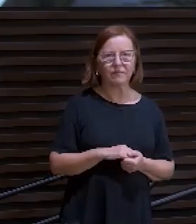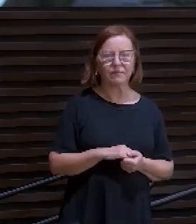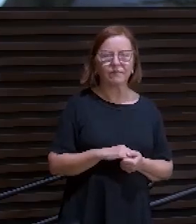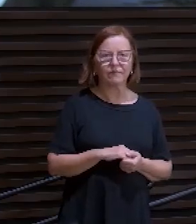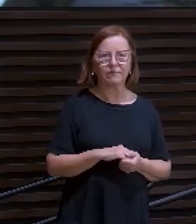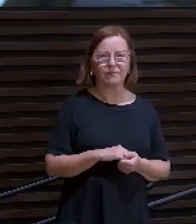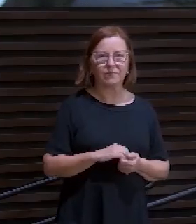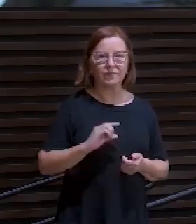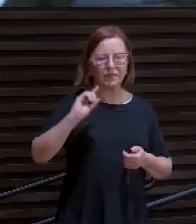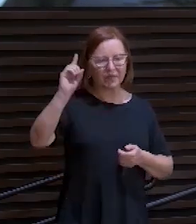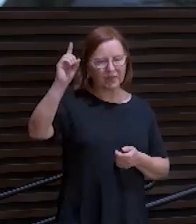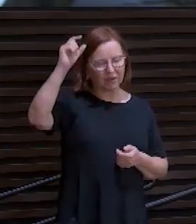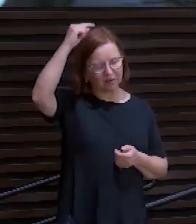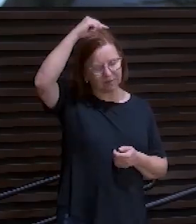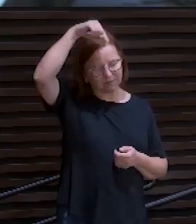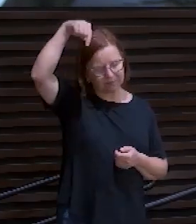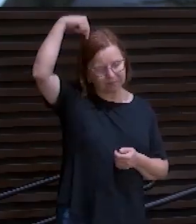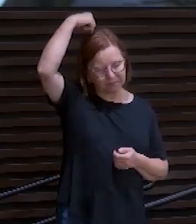Deus Santíssimo,